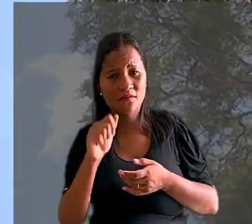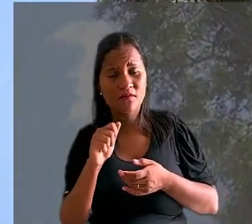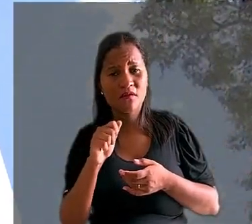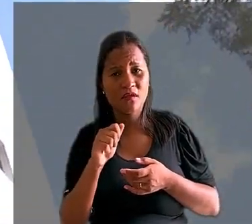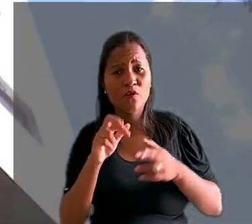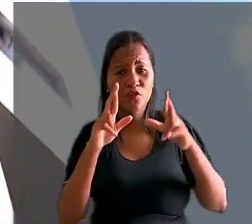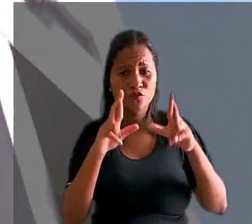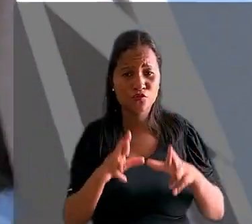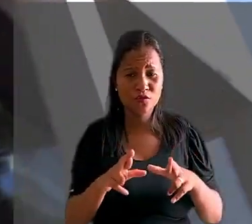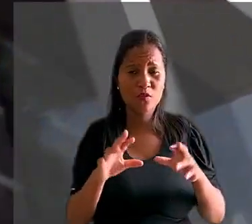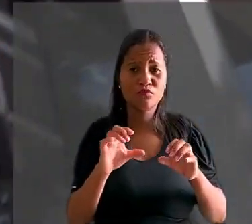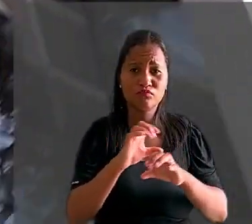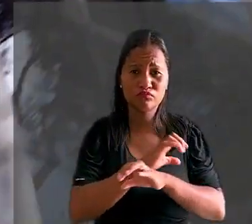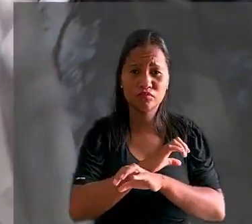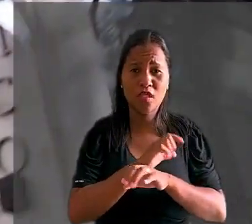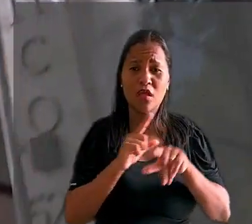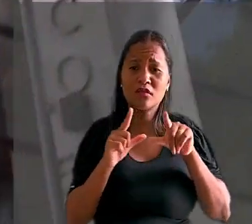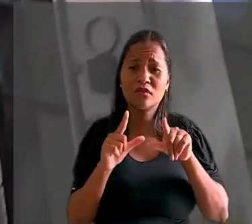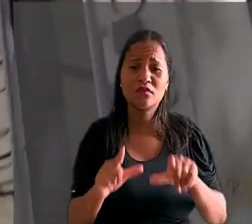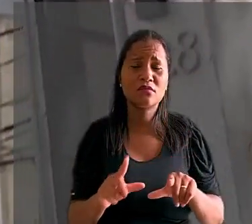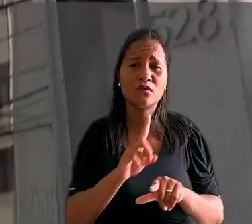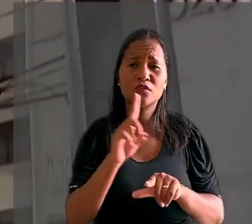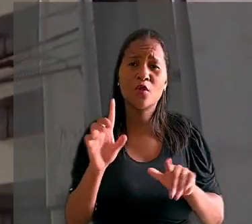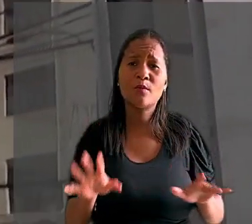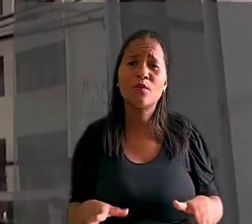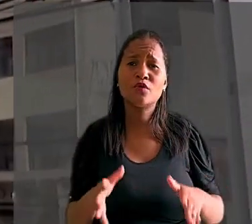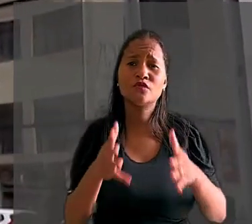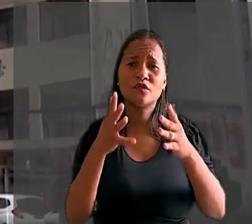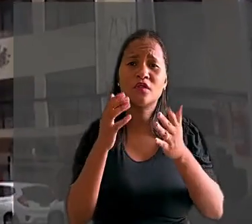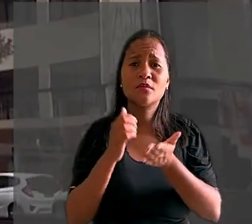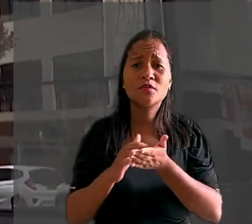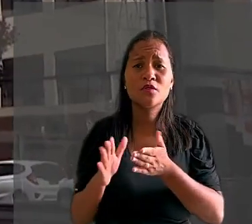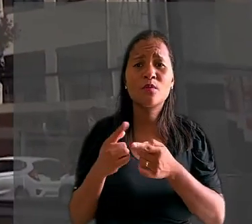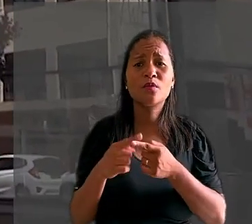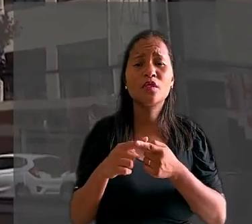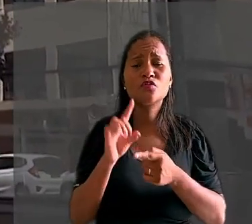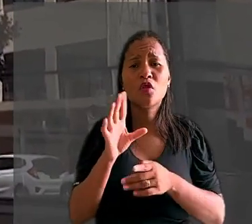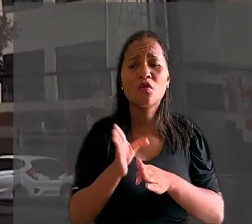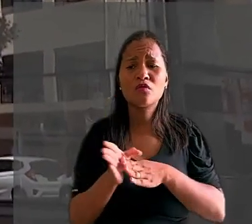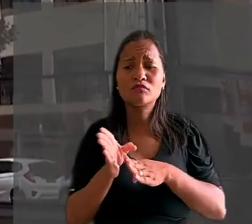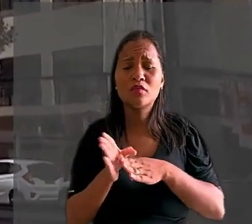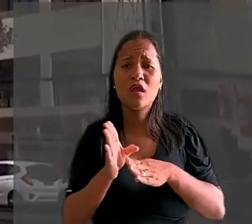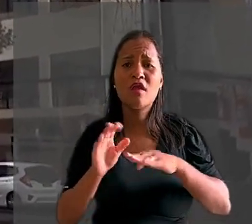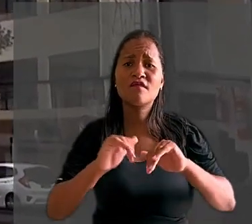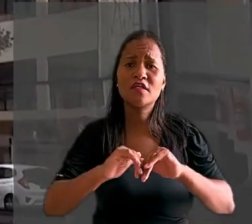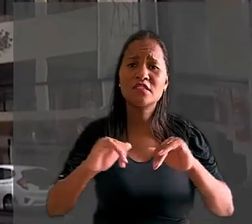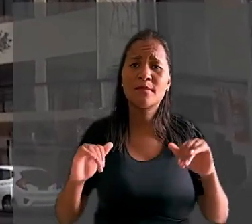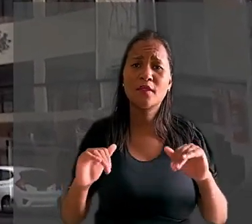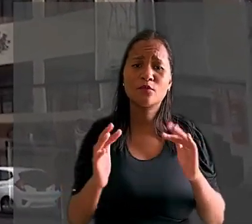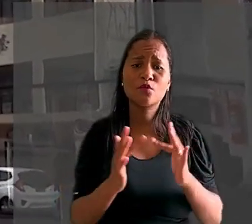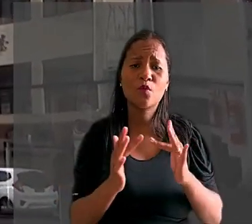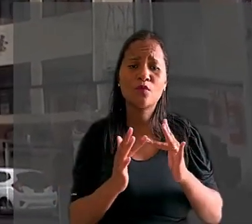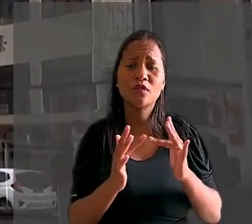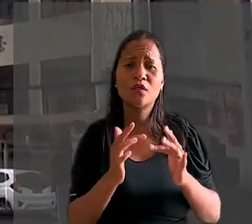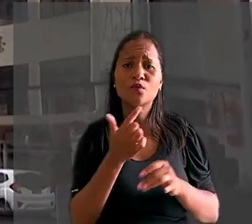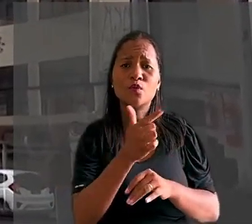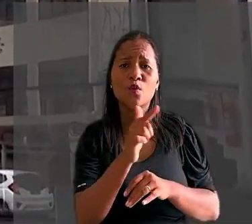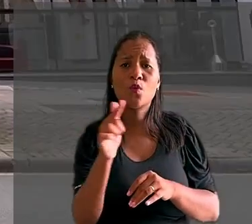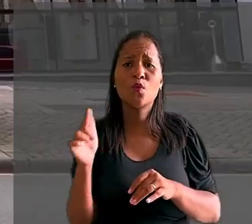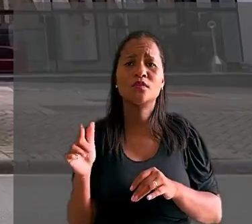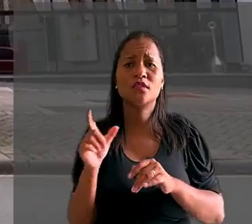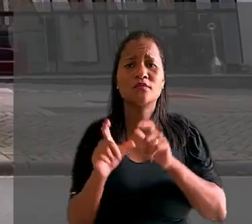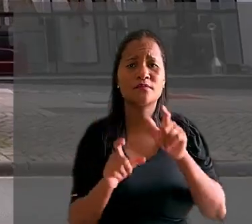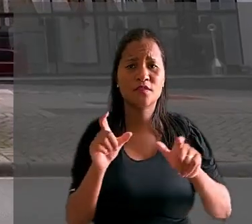presumida. O regional concluiu que o atestado não tinha motivado a demissão porque apenas recomendava o afastamento da